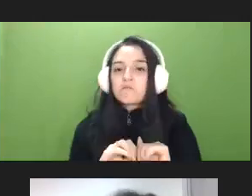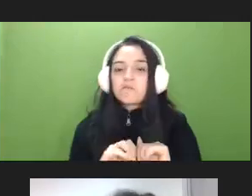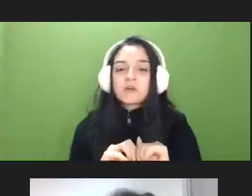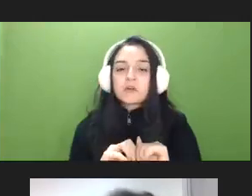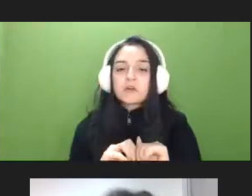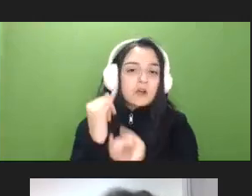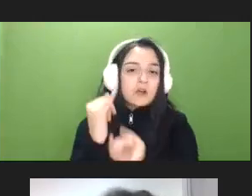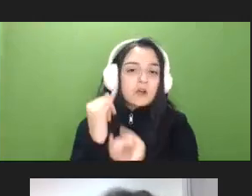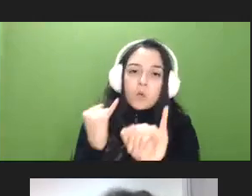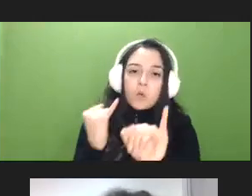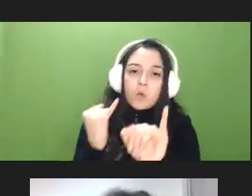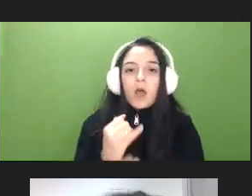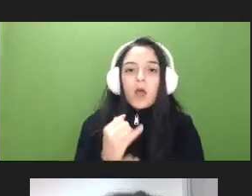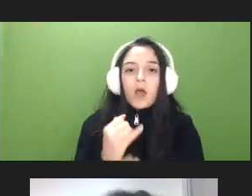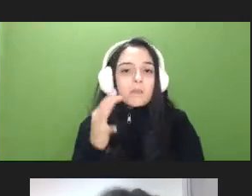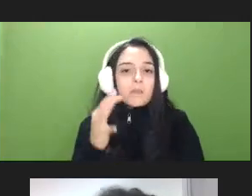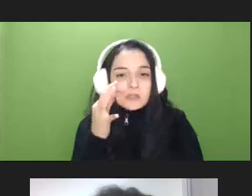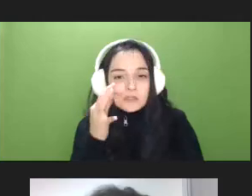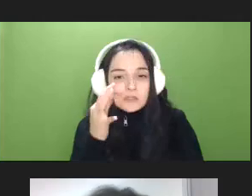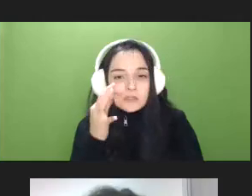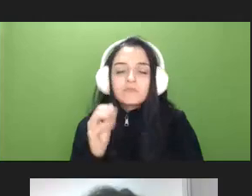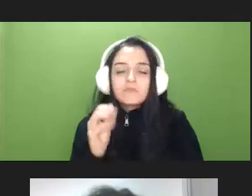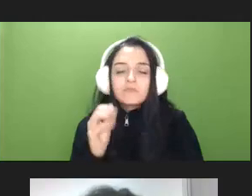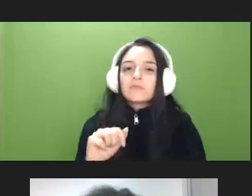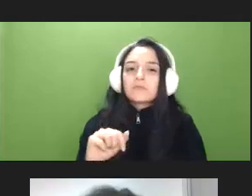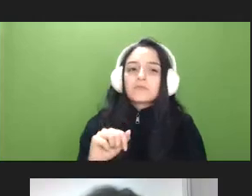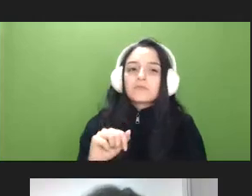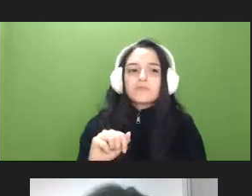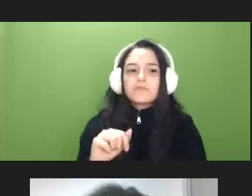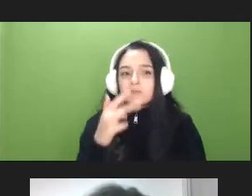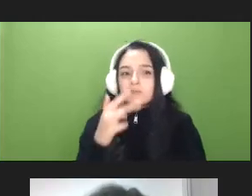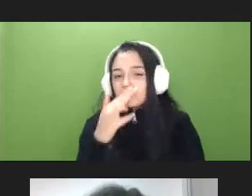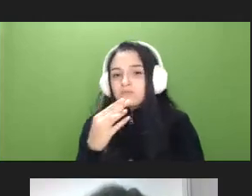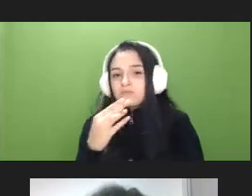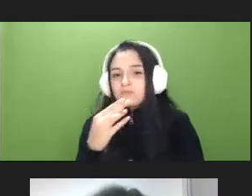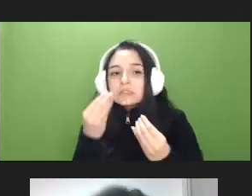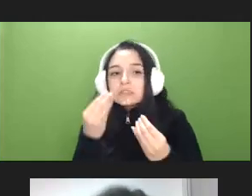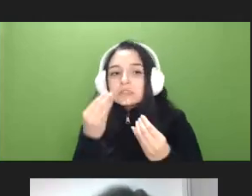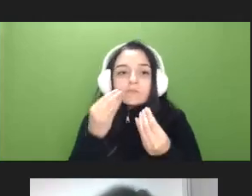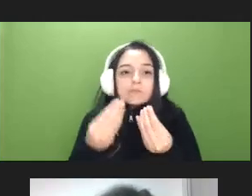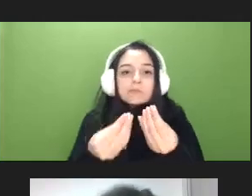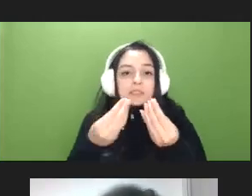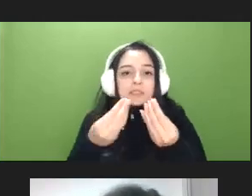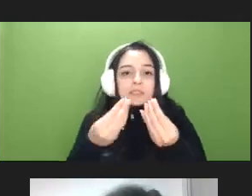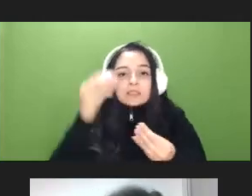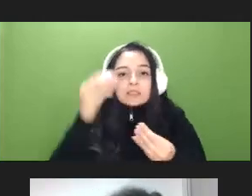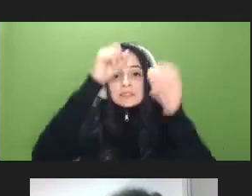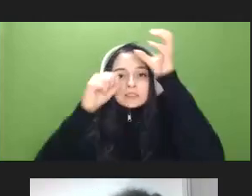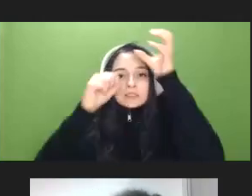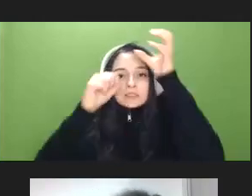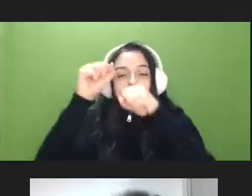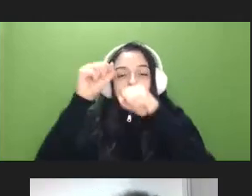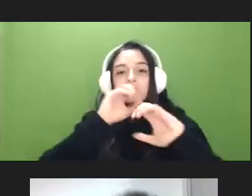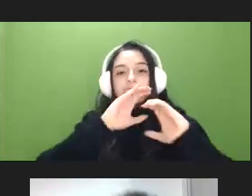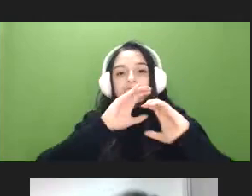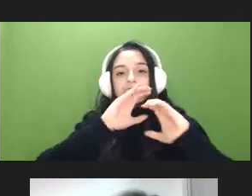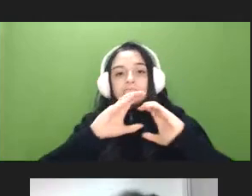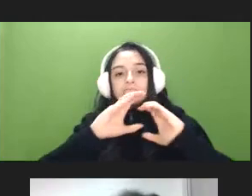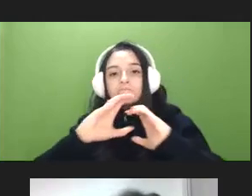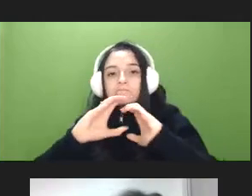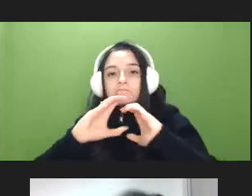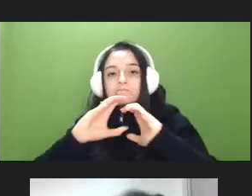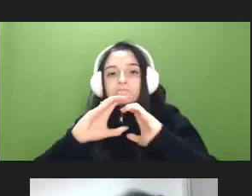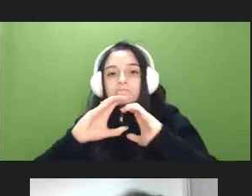online, presencial, enfim, que dessem conta de me trazer um pouco desse repertório de comunicação, porque